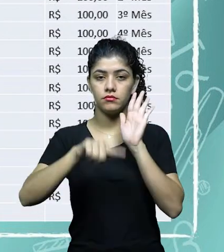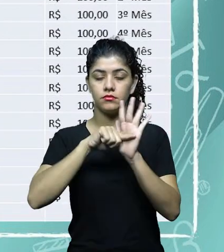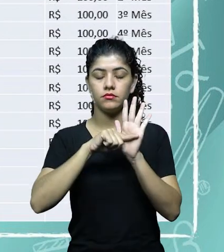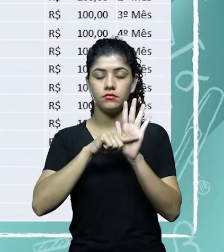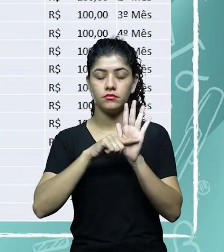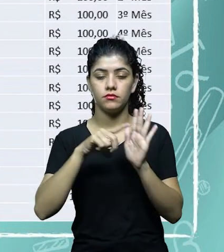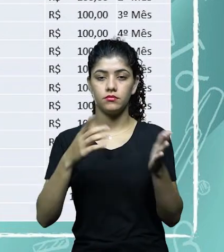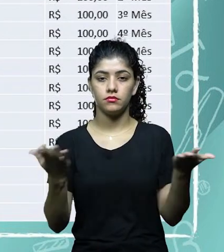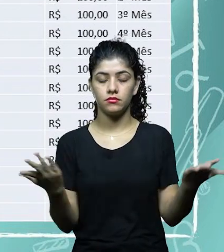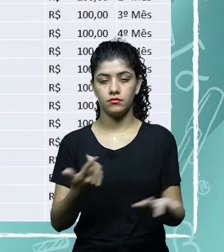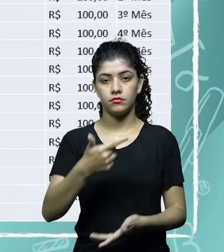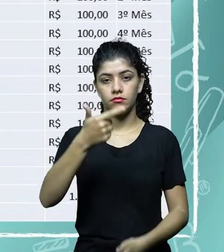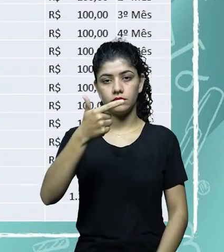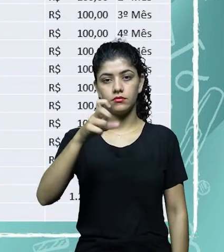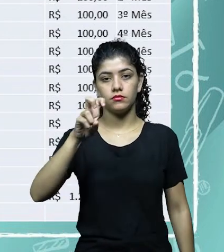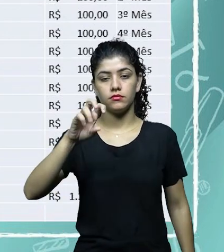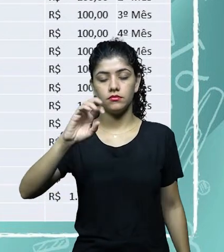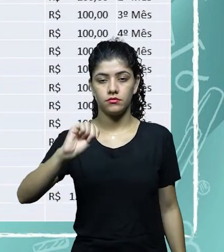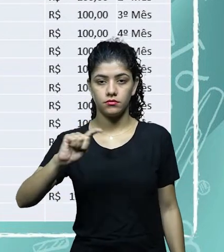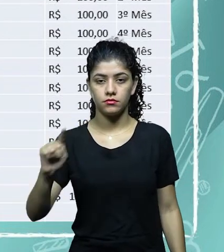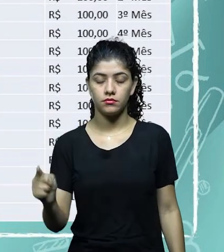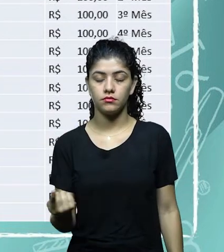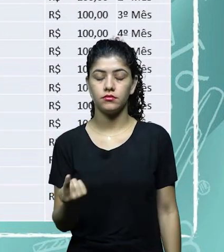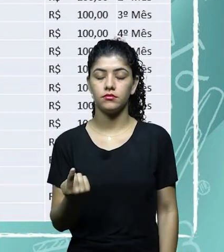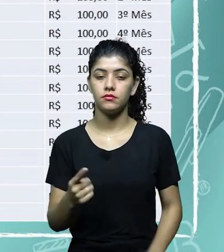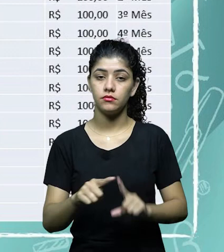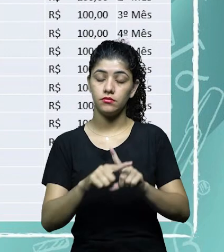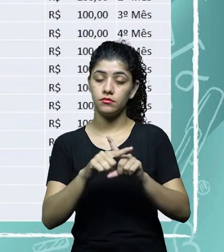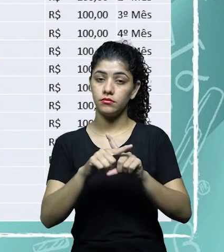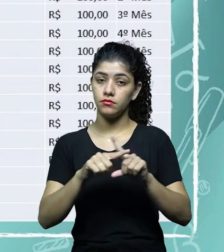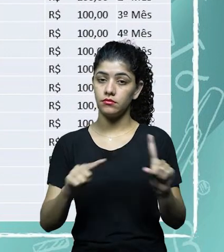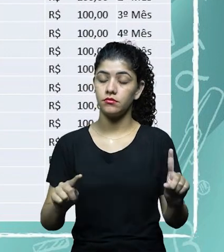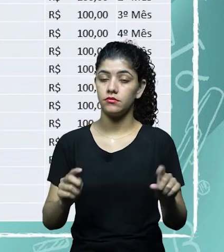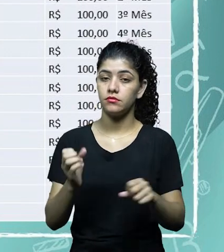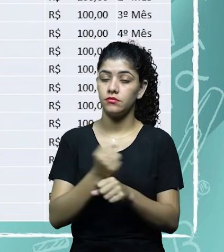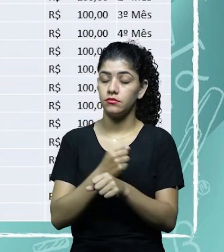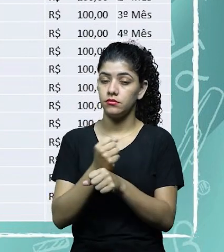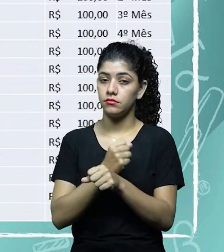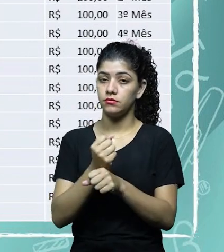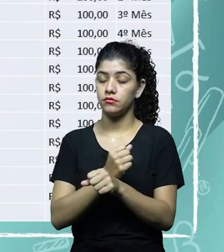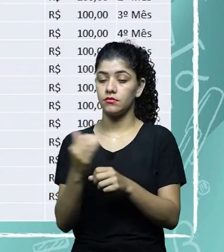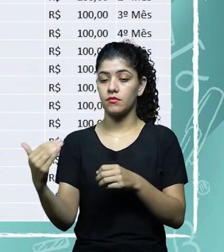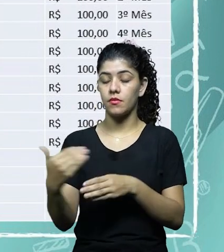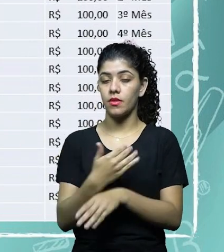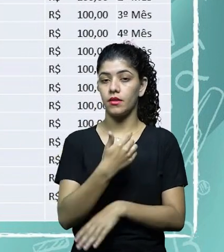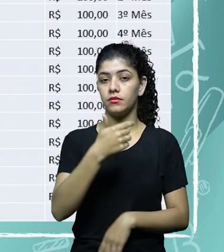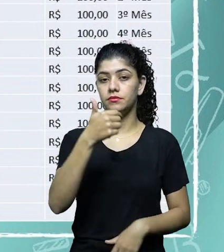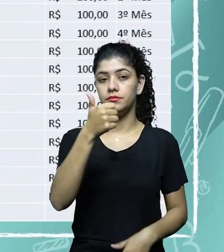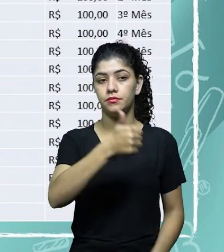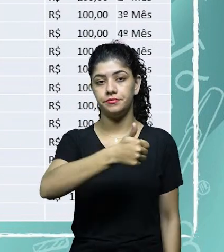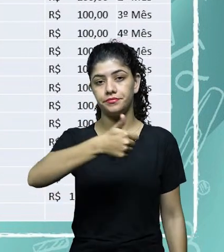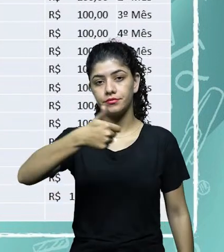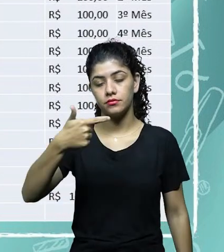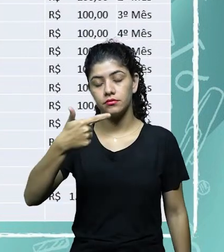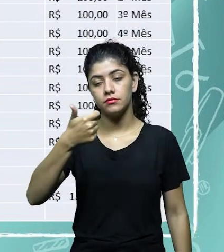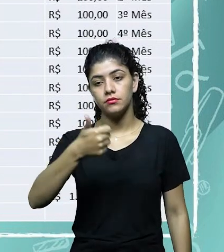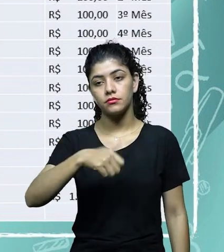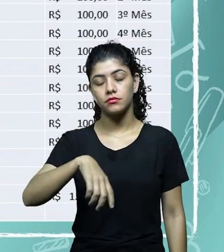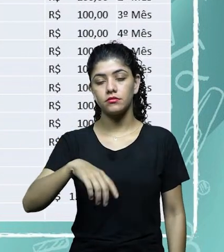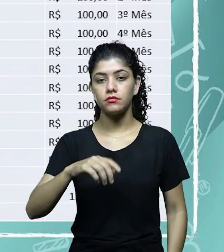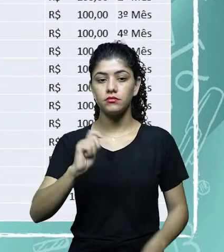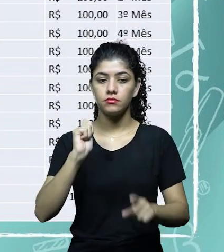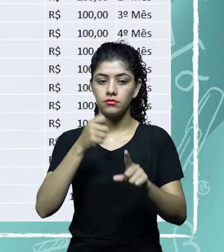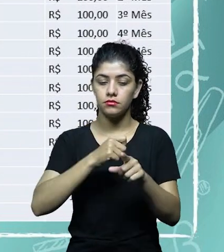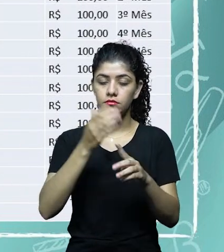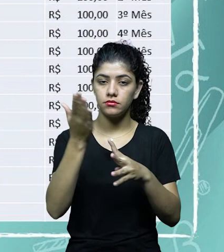50 mil. Logo ele ficou com 250 mil. Mas durante o ano entraram 12 parcelas